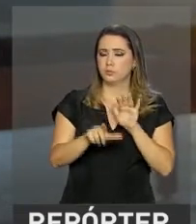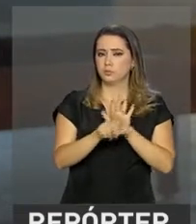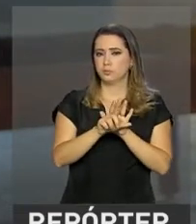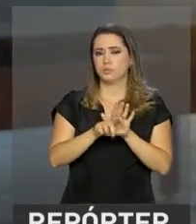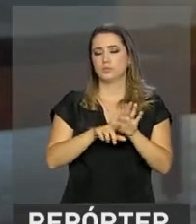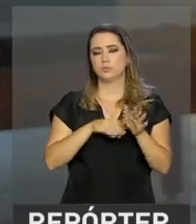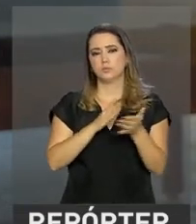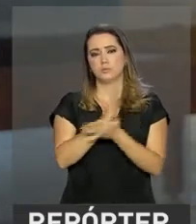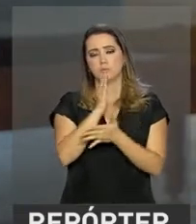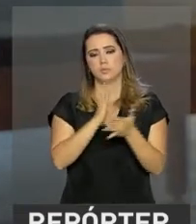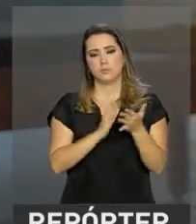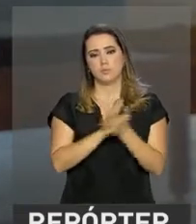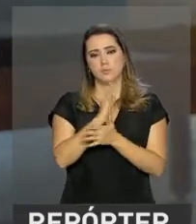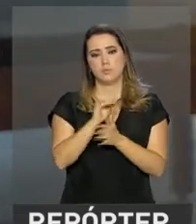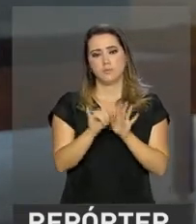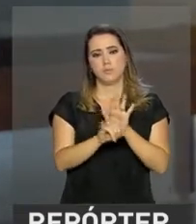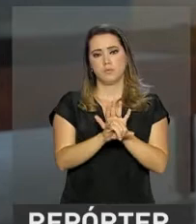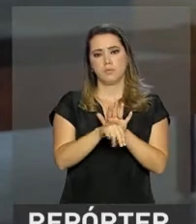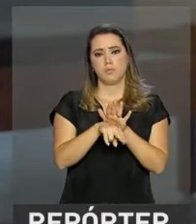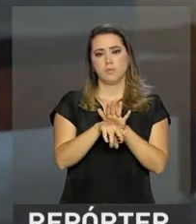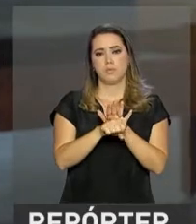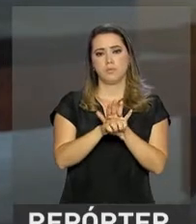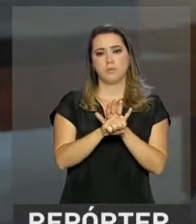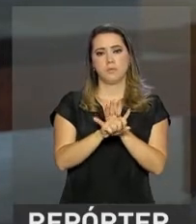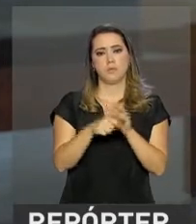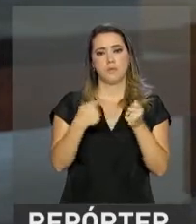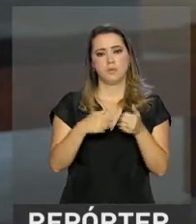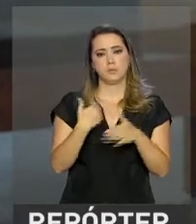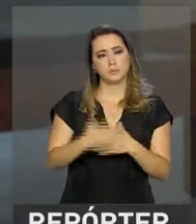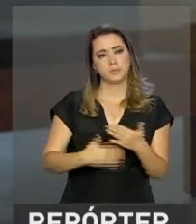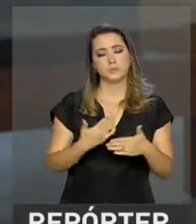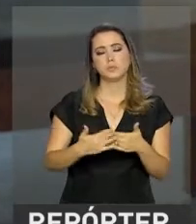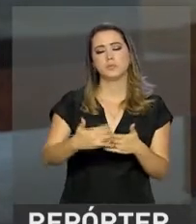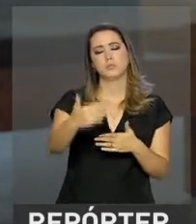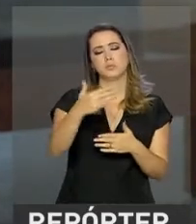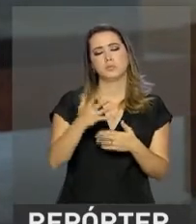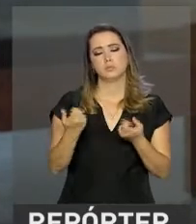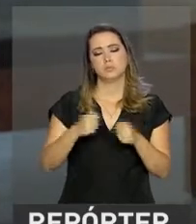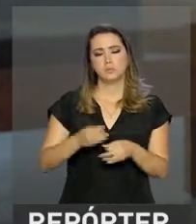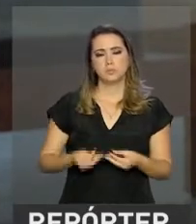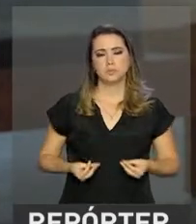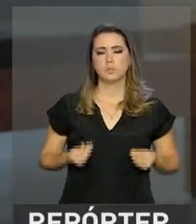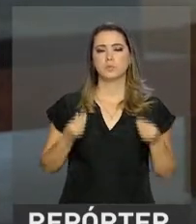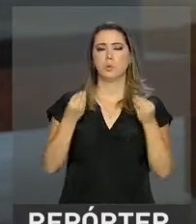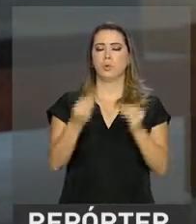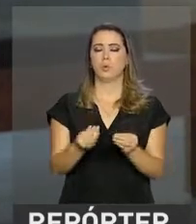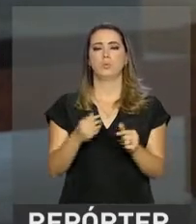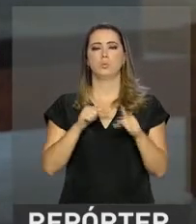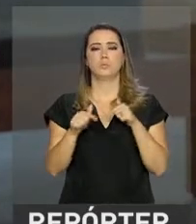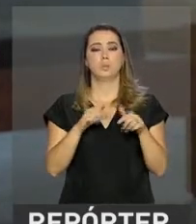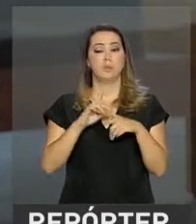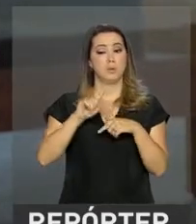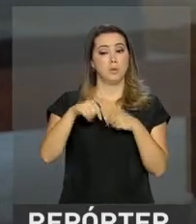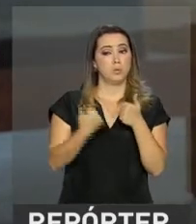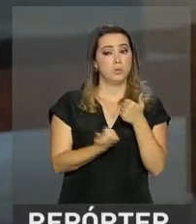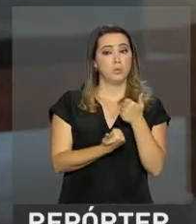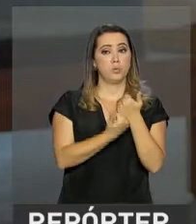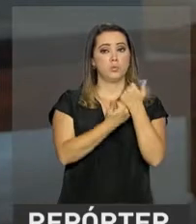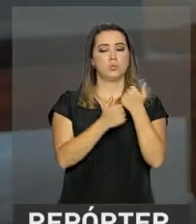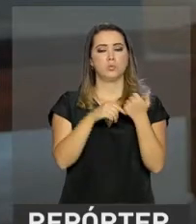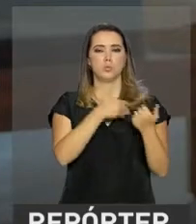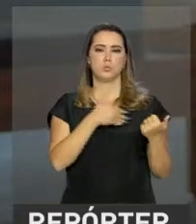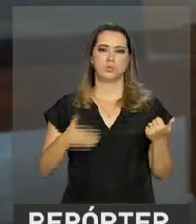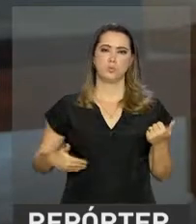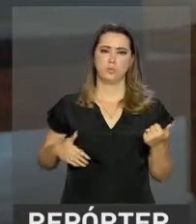que, segundo a agência, deve ser levada a cabo, deve ser colocada em prática pelo próximo governo, que vai